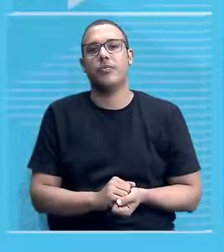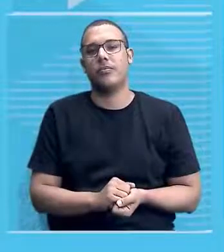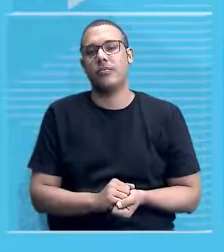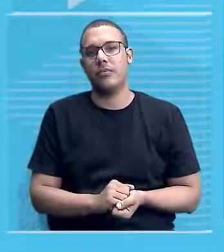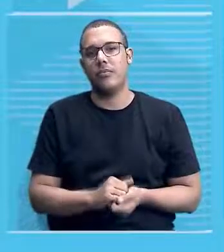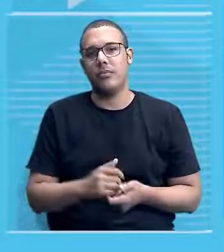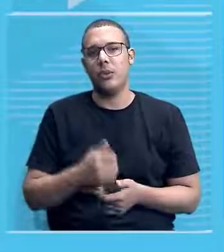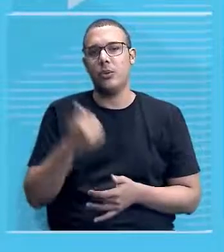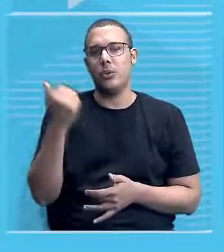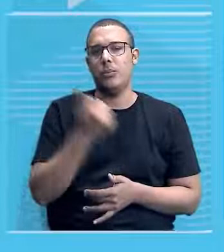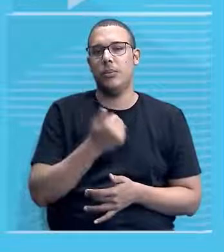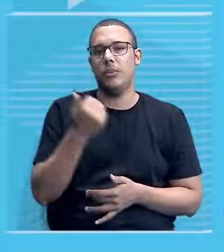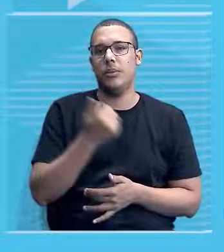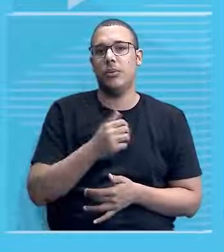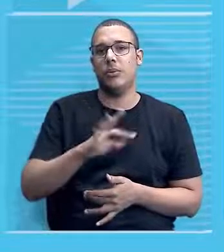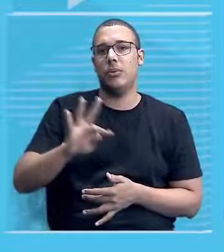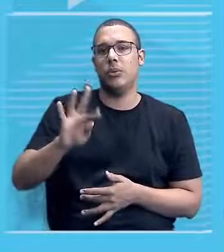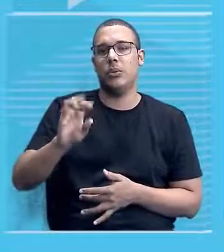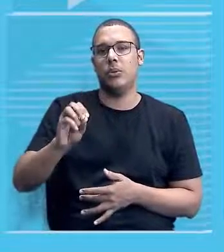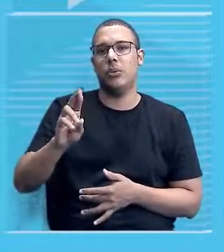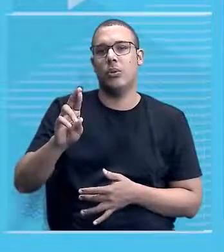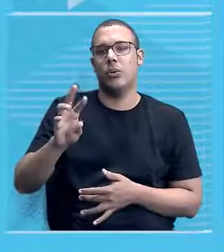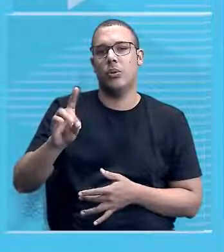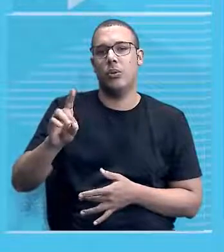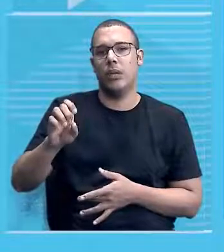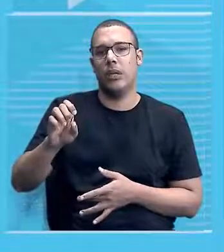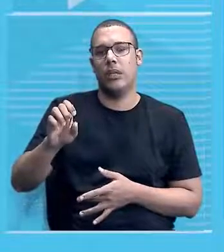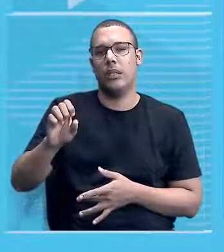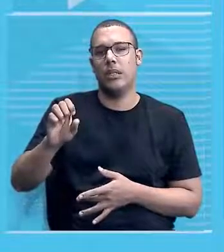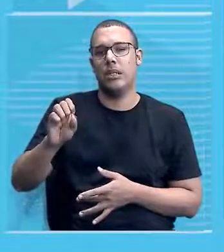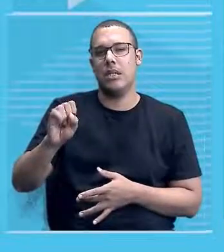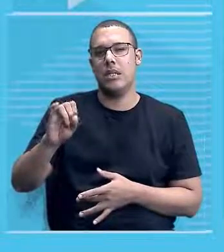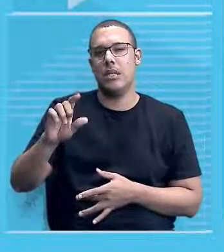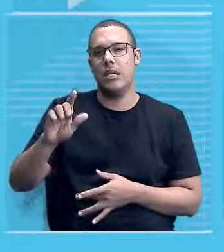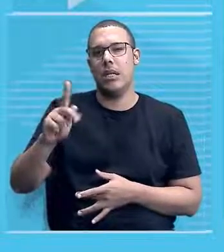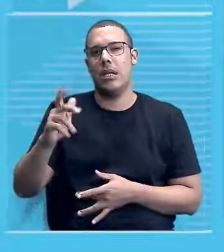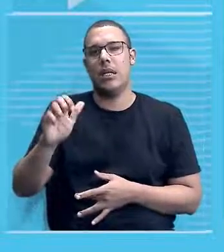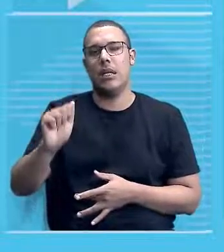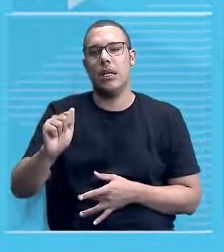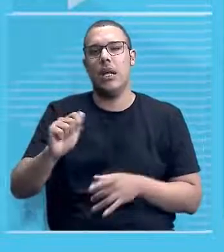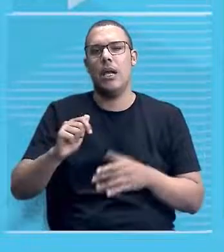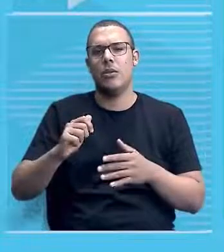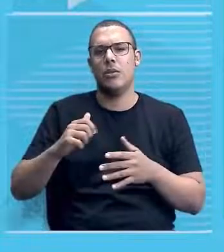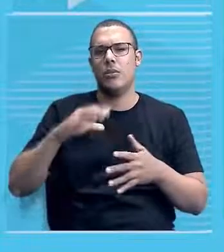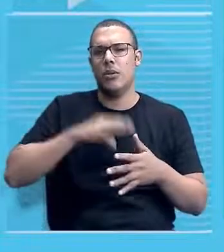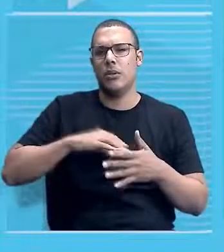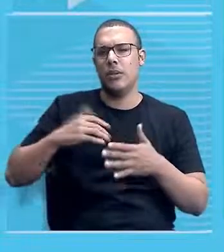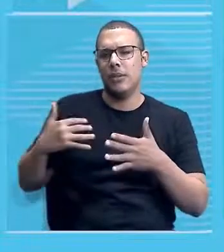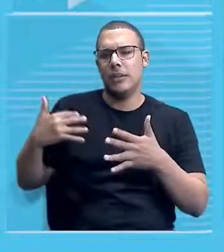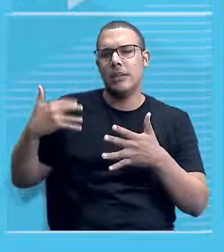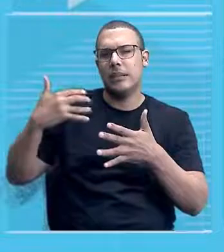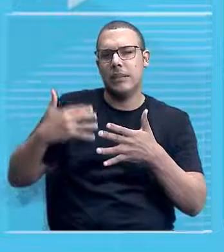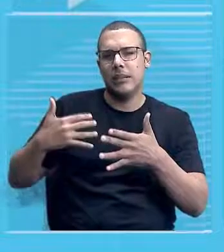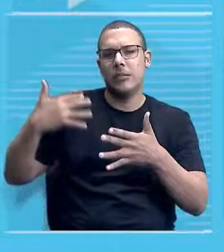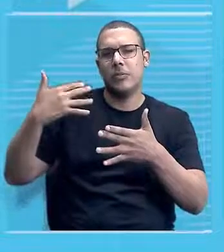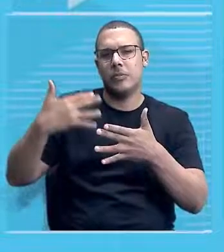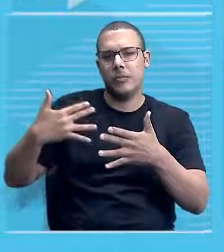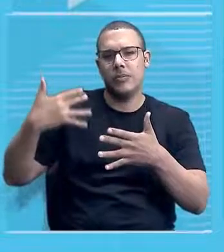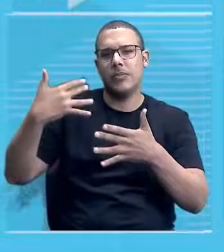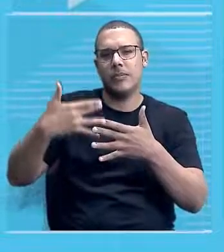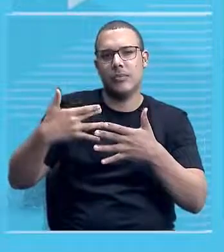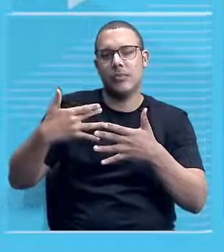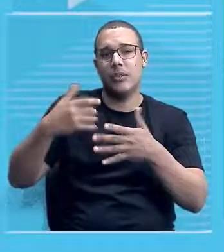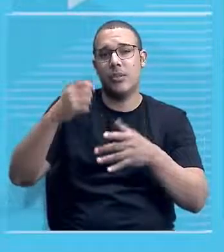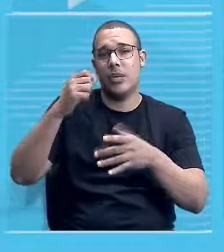foi o de Tordesilhas né mas aí os portugueses foram avançando avançando avançando e deixou o Brasil